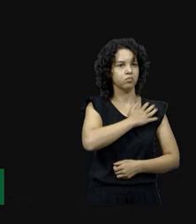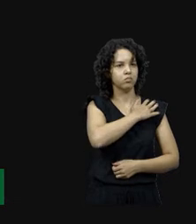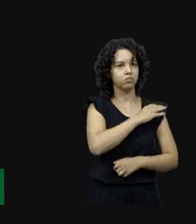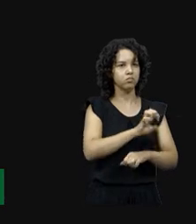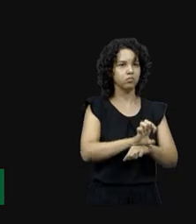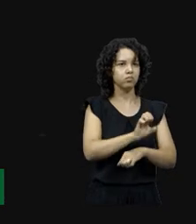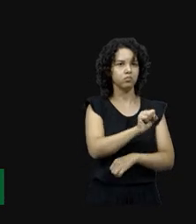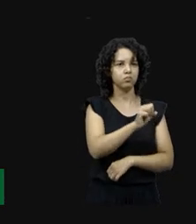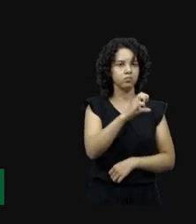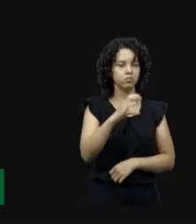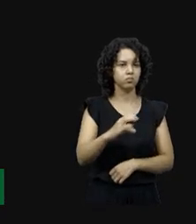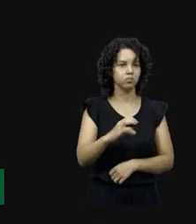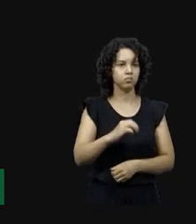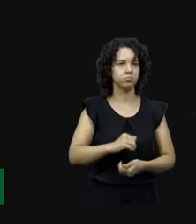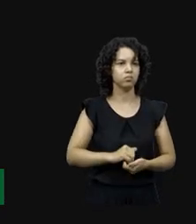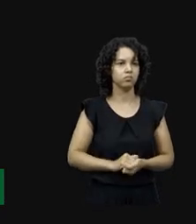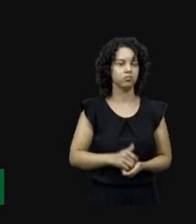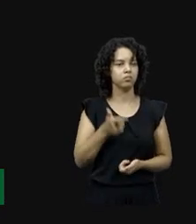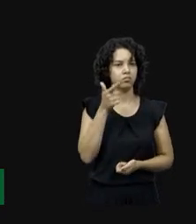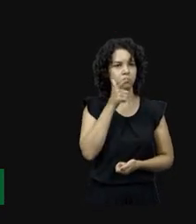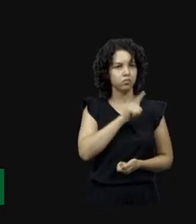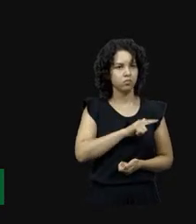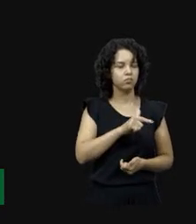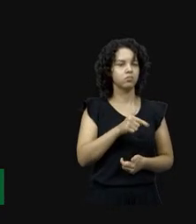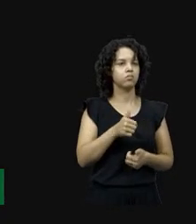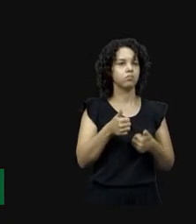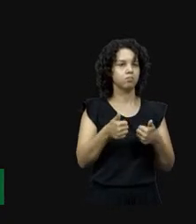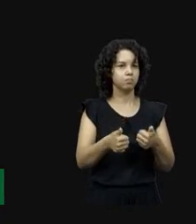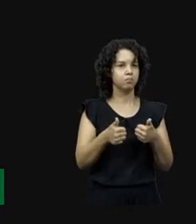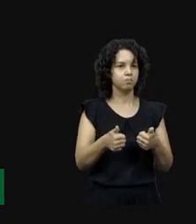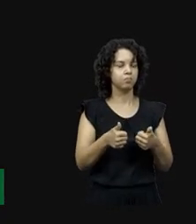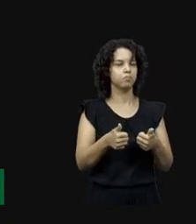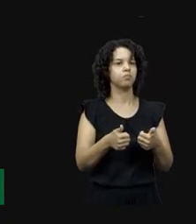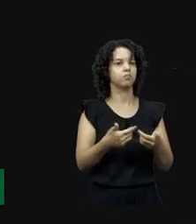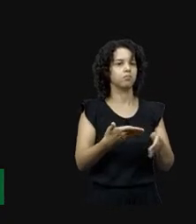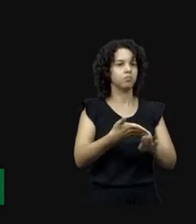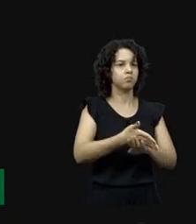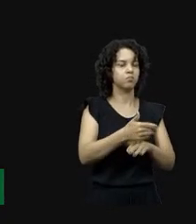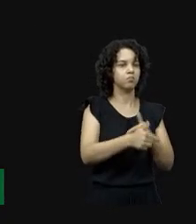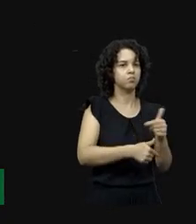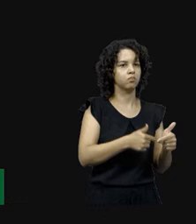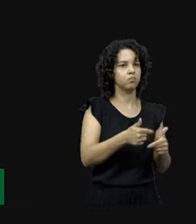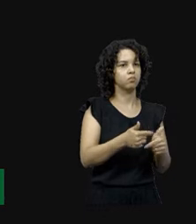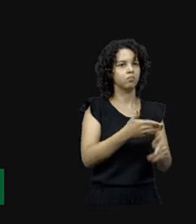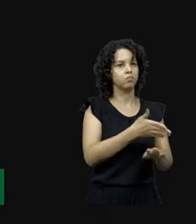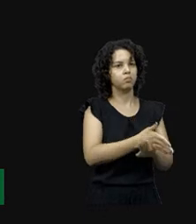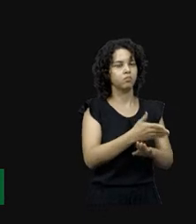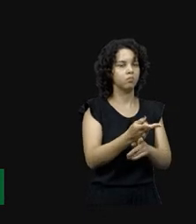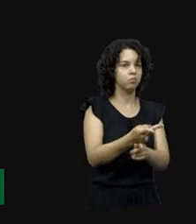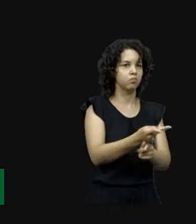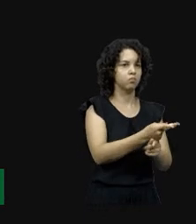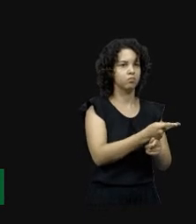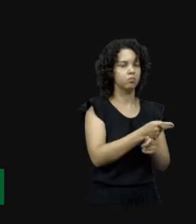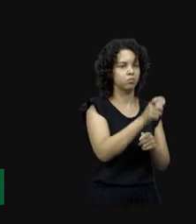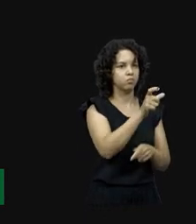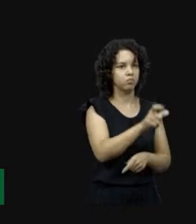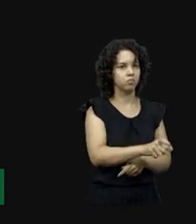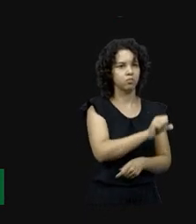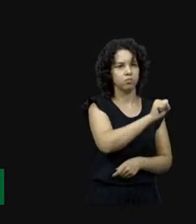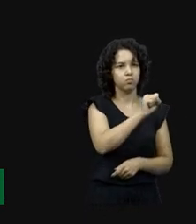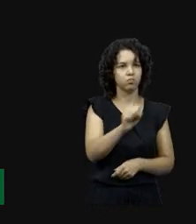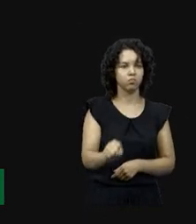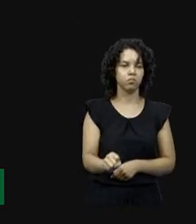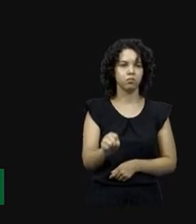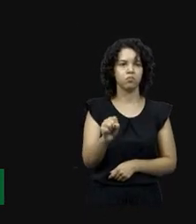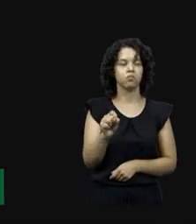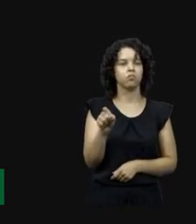Santa Catarina pelo êxito na operação envolvendo a localização do assassino do soldado Luiz